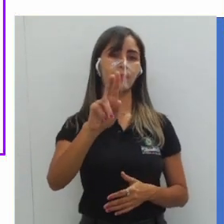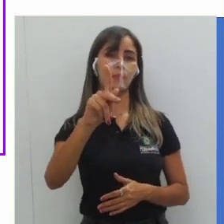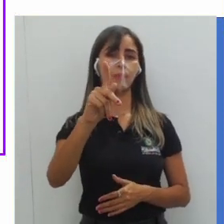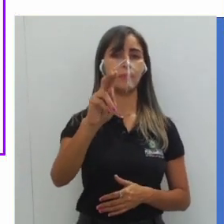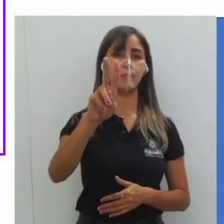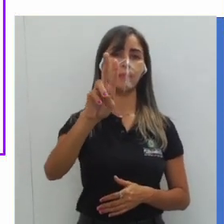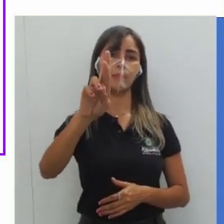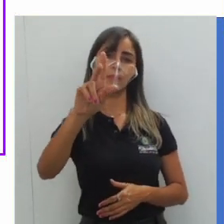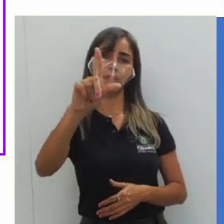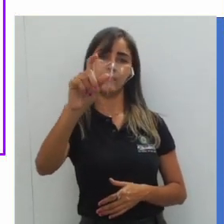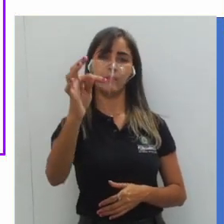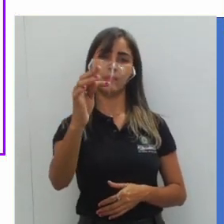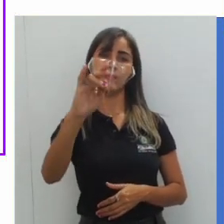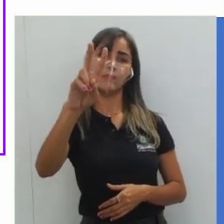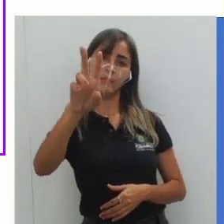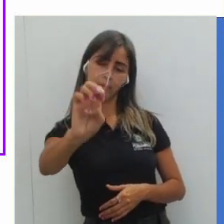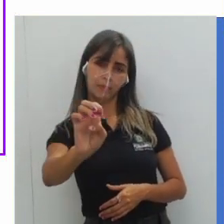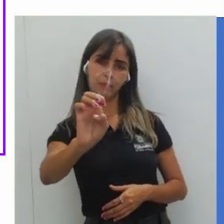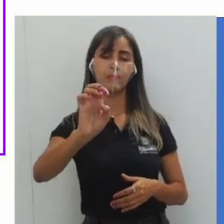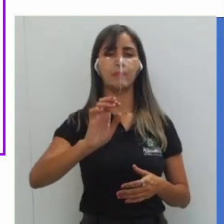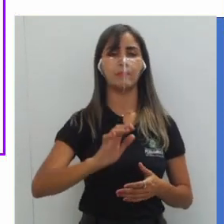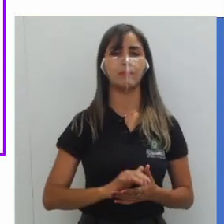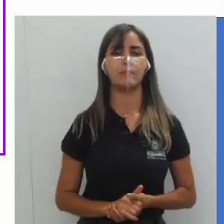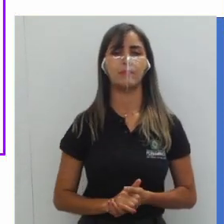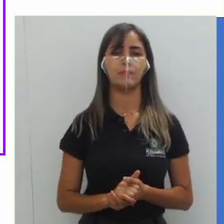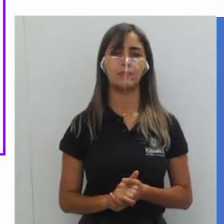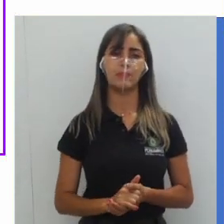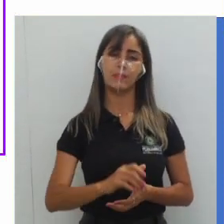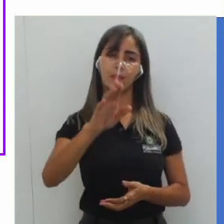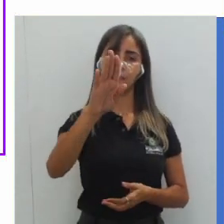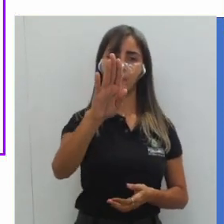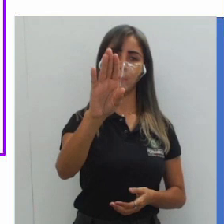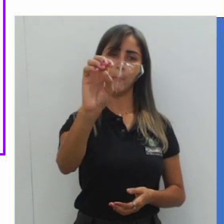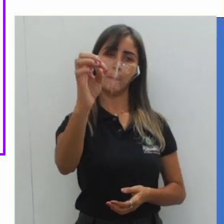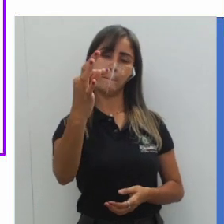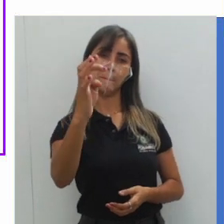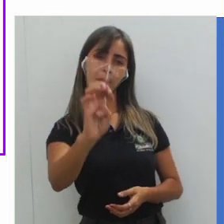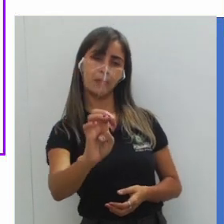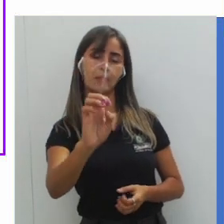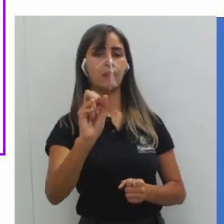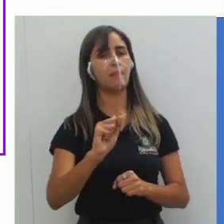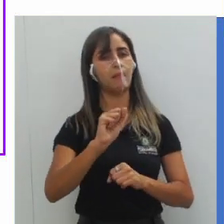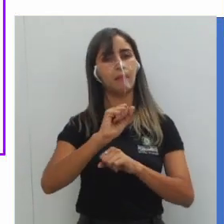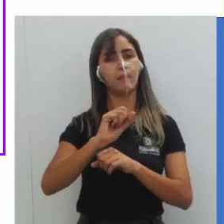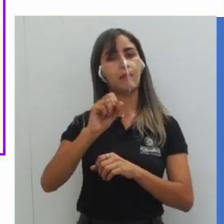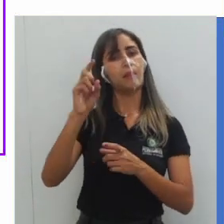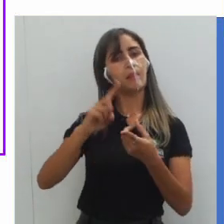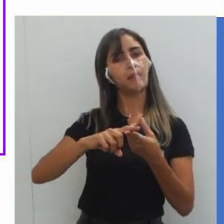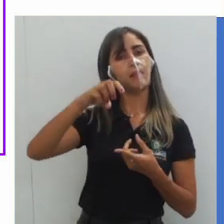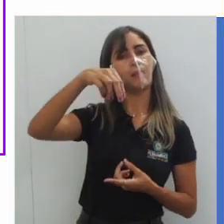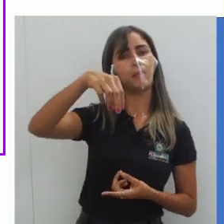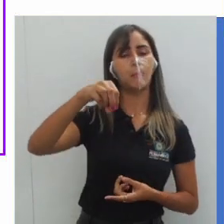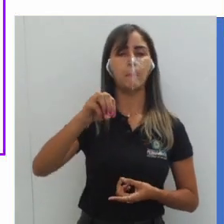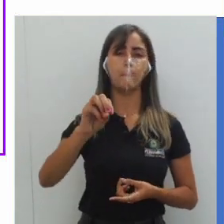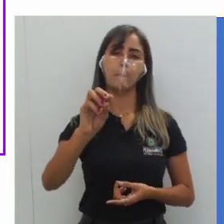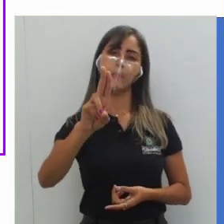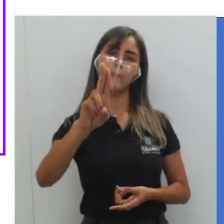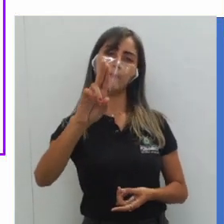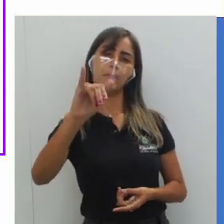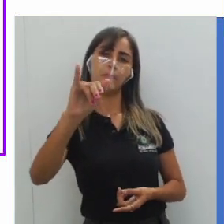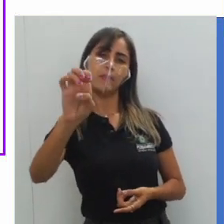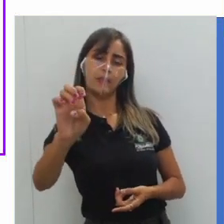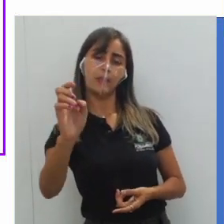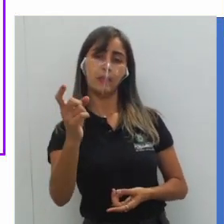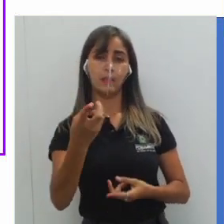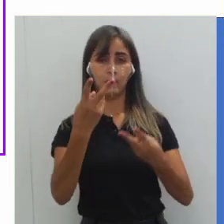superlativo. O superlativo em questão, no nosso caso, seria o best. E, claro, movie. Em